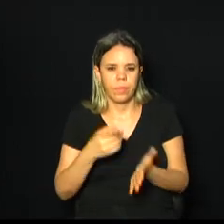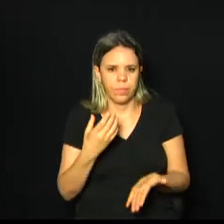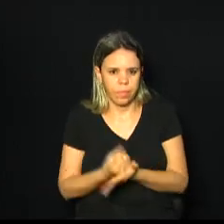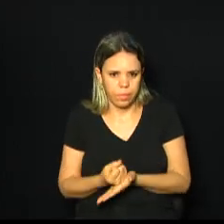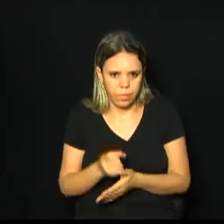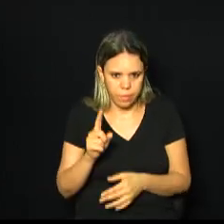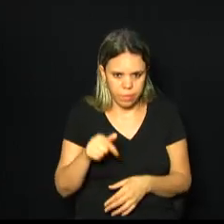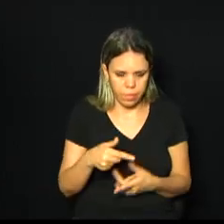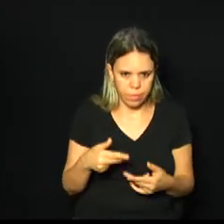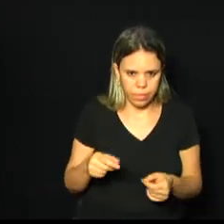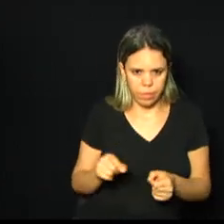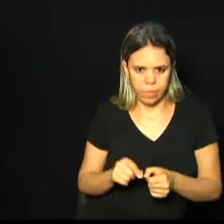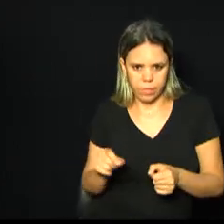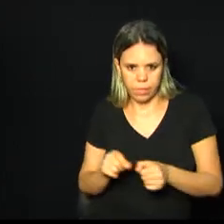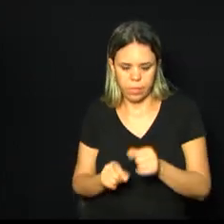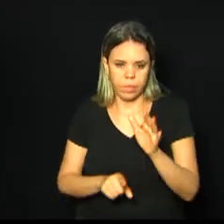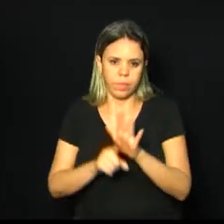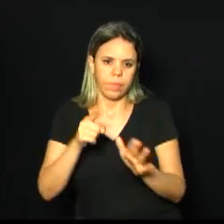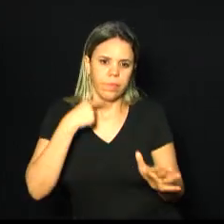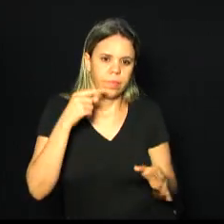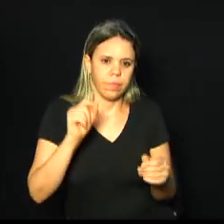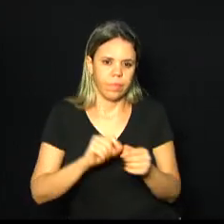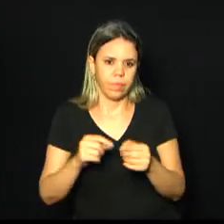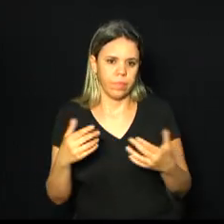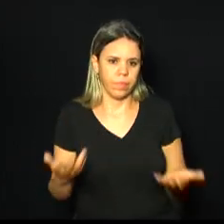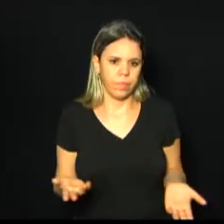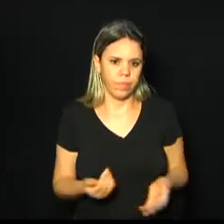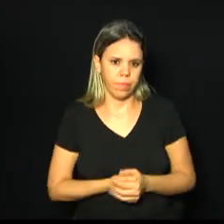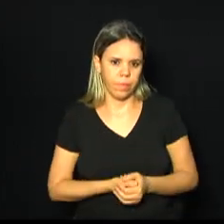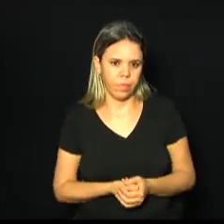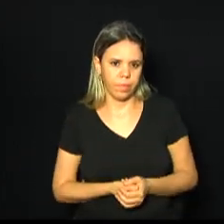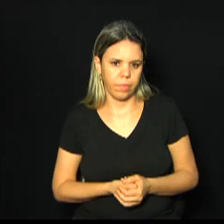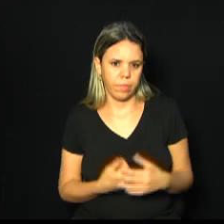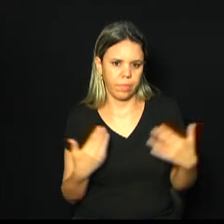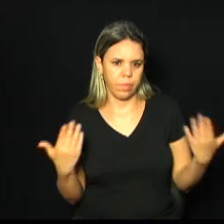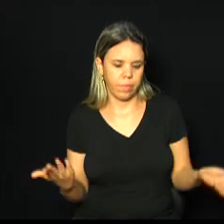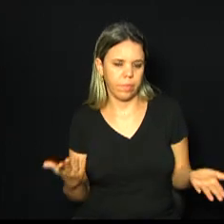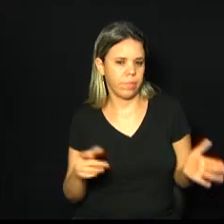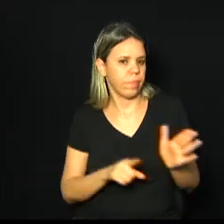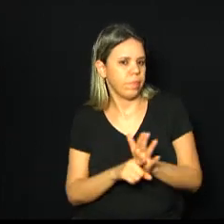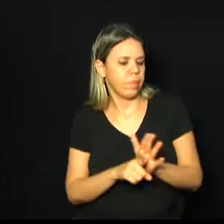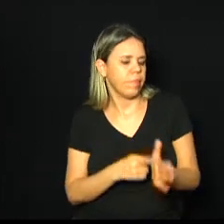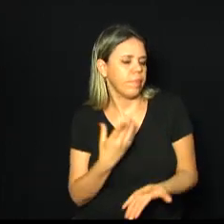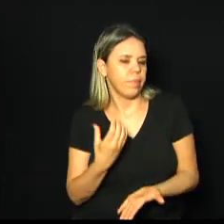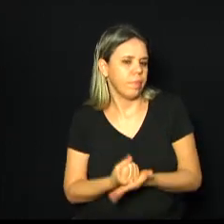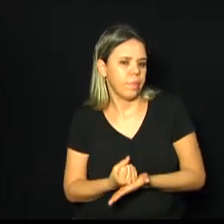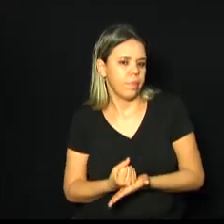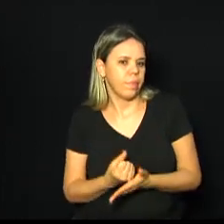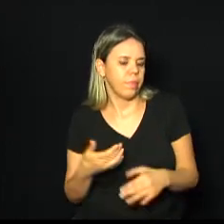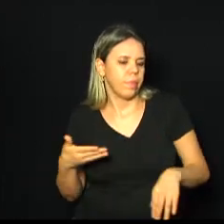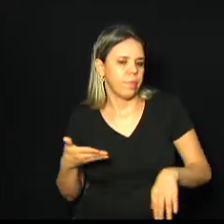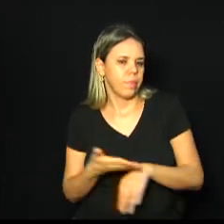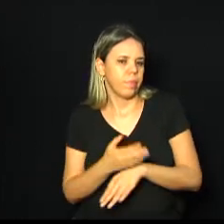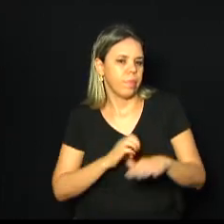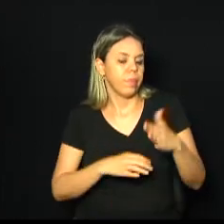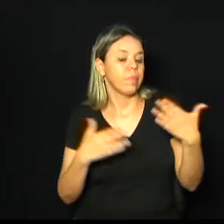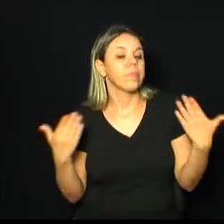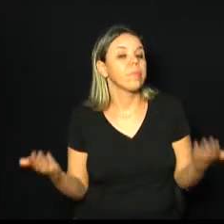isso, algumas perguntas devem ser feitas. Quando esses dados entraram na empresa?